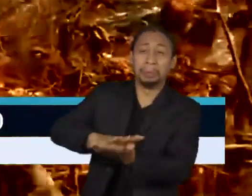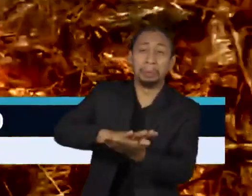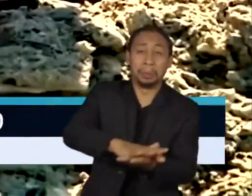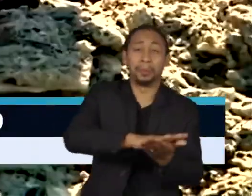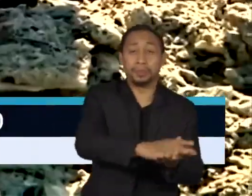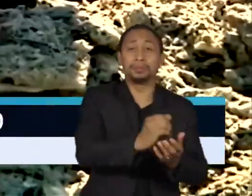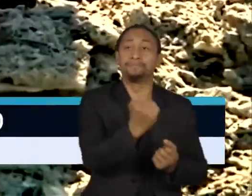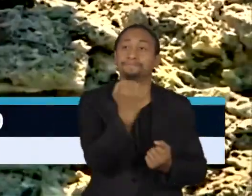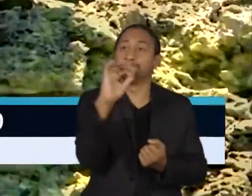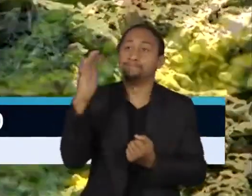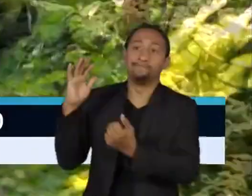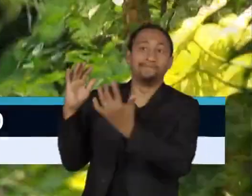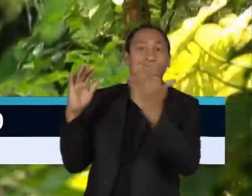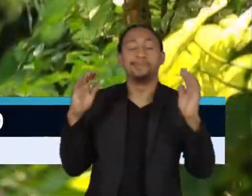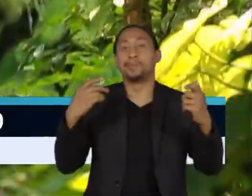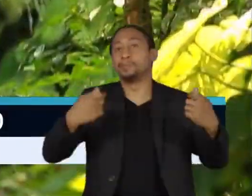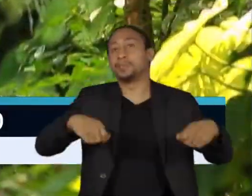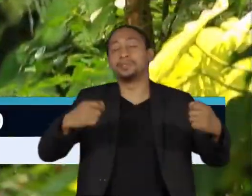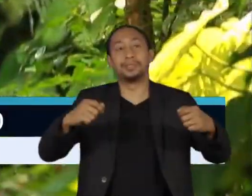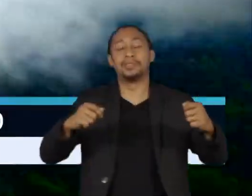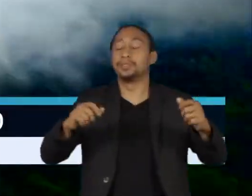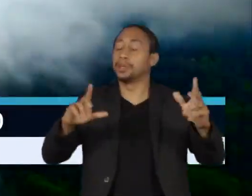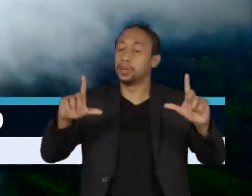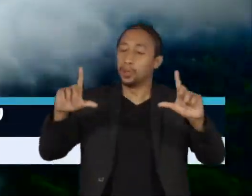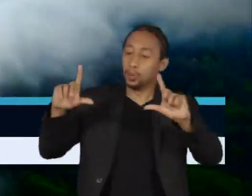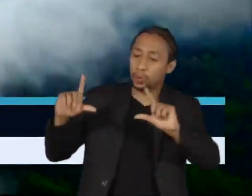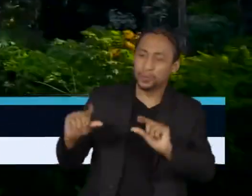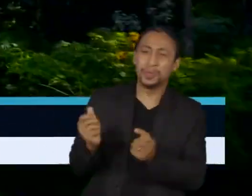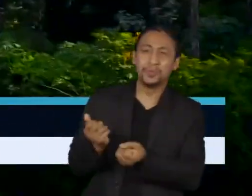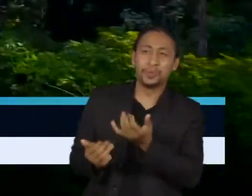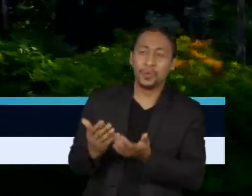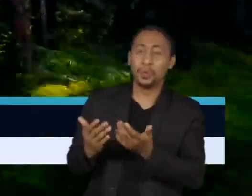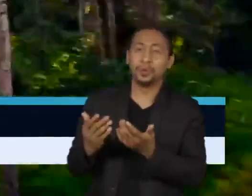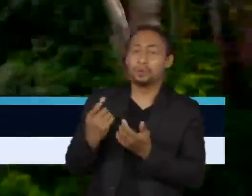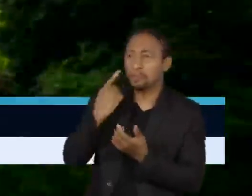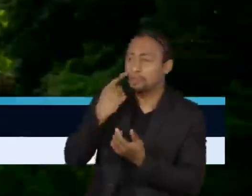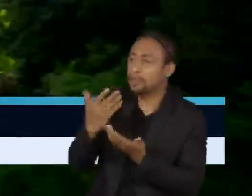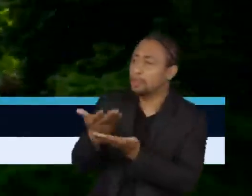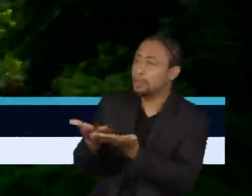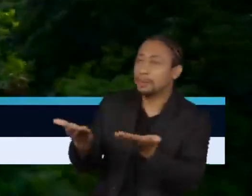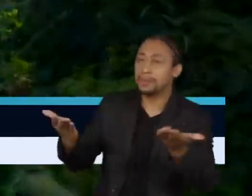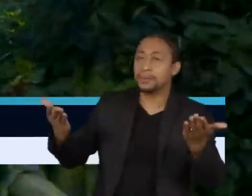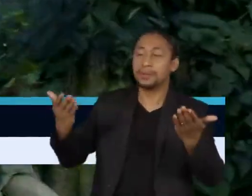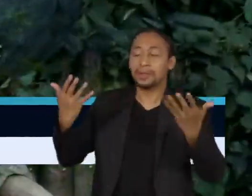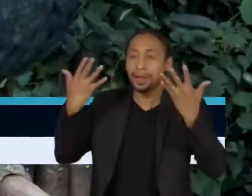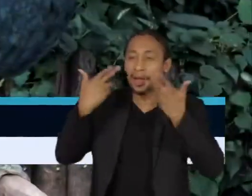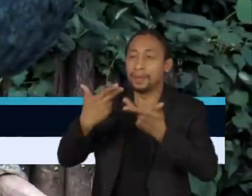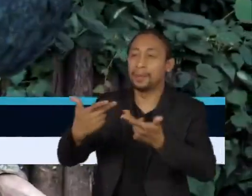merecem dormir longe do fogo e acordar apenas com o barulho dos bichos.